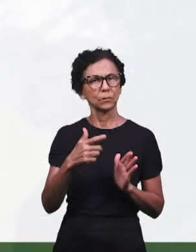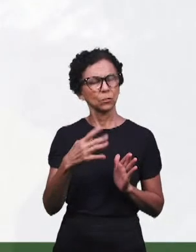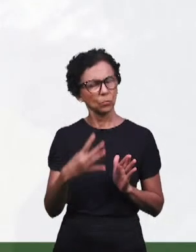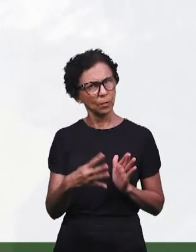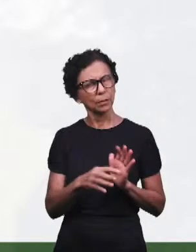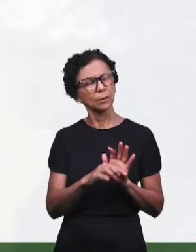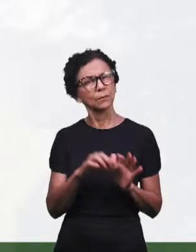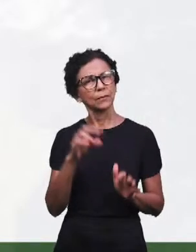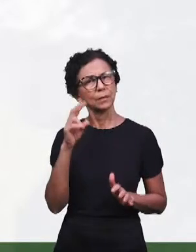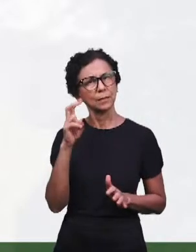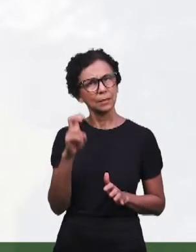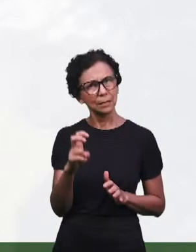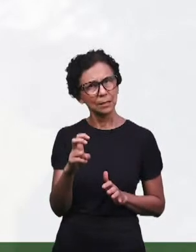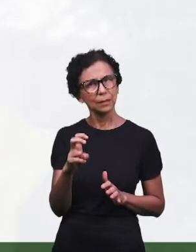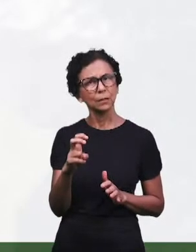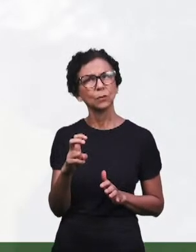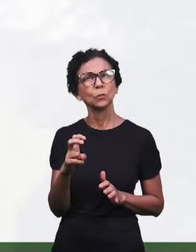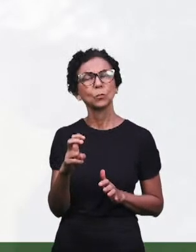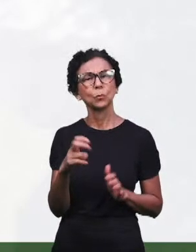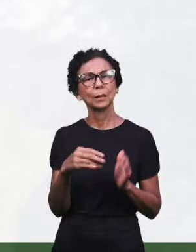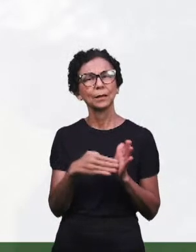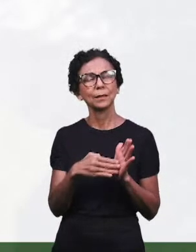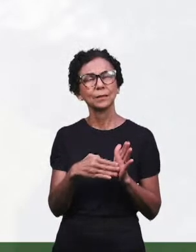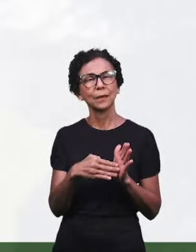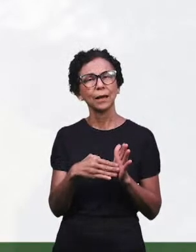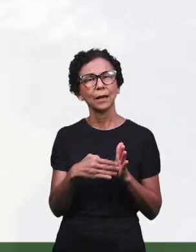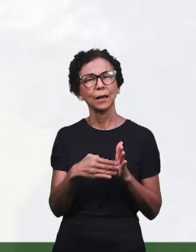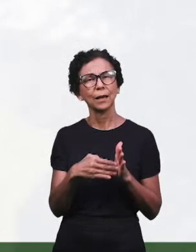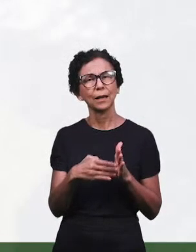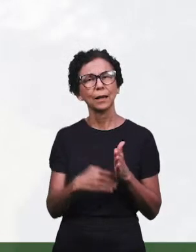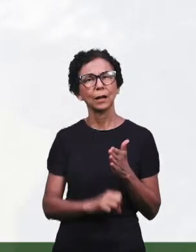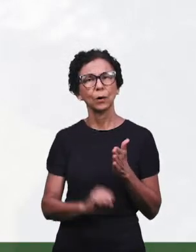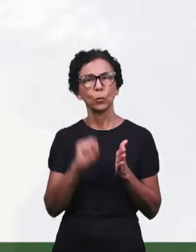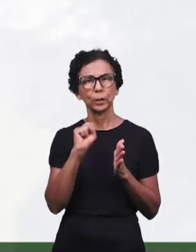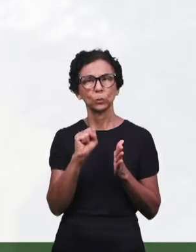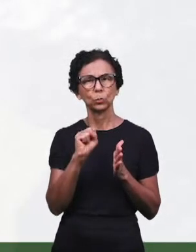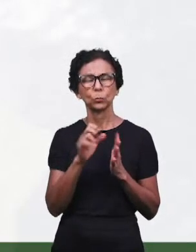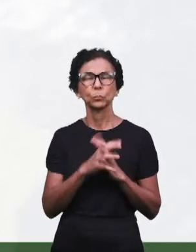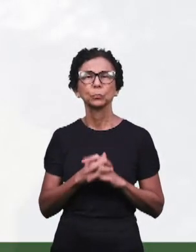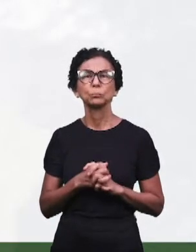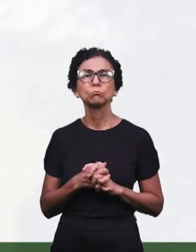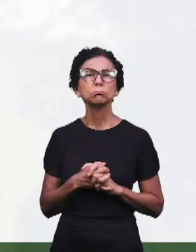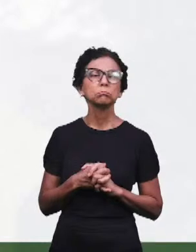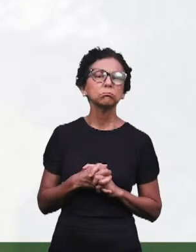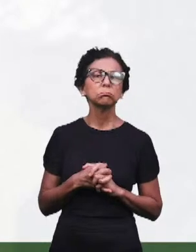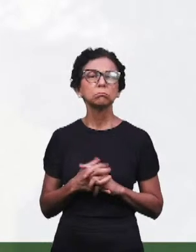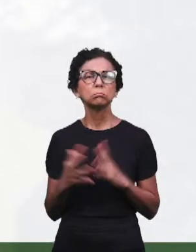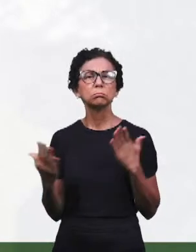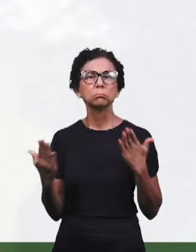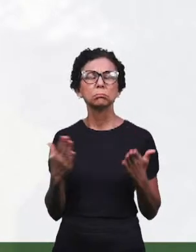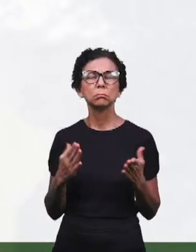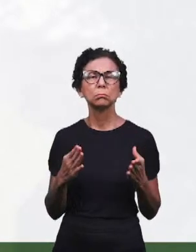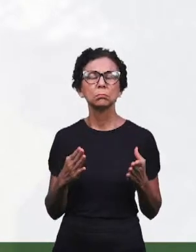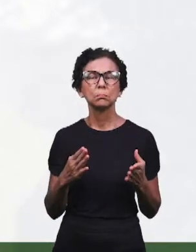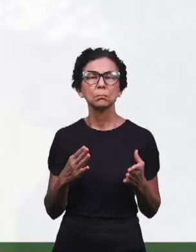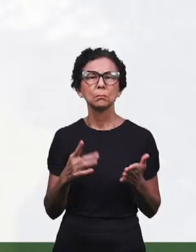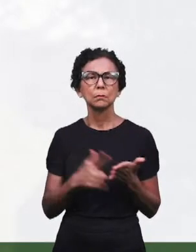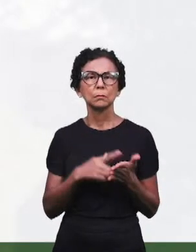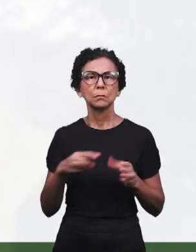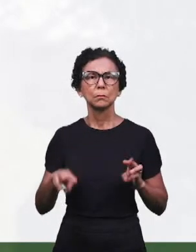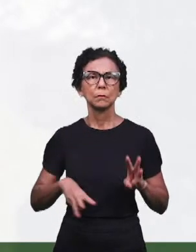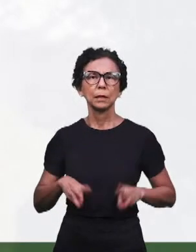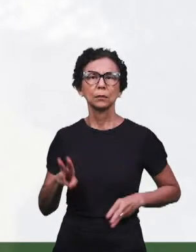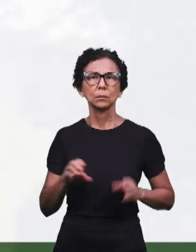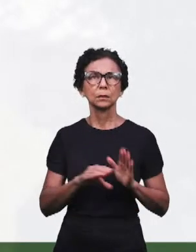versos 5 a 8, faça uma comparação com o que está em Marcos, capítulo 13,